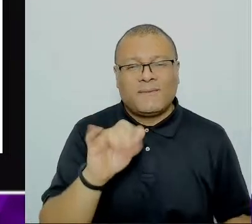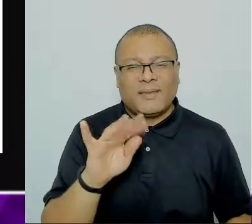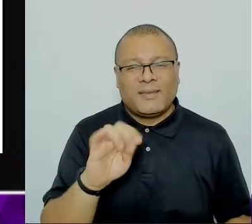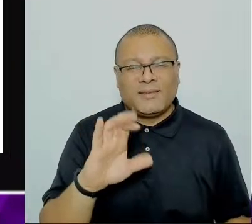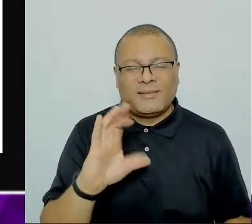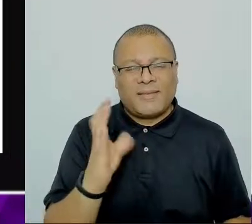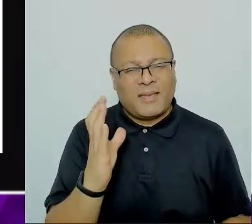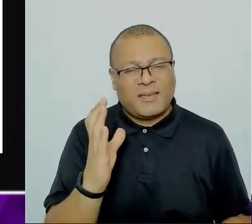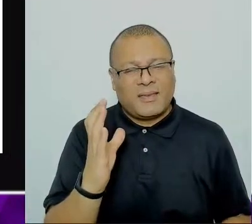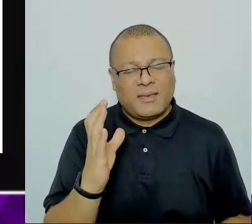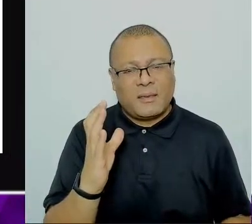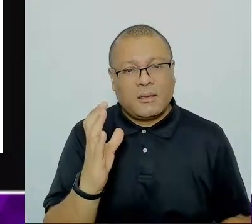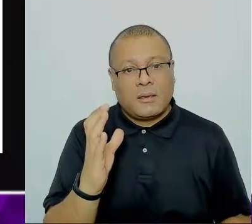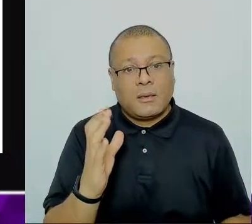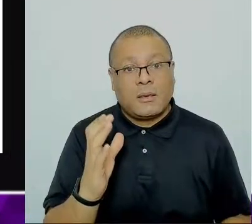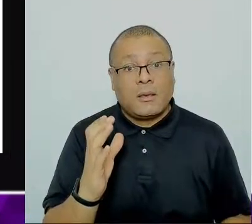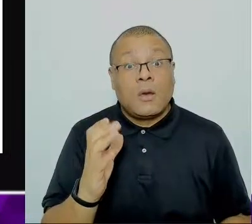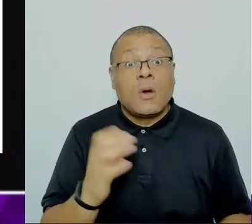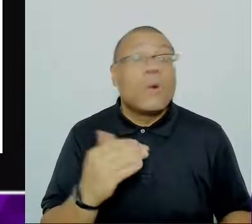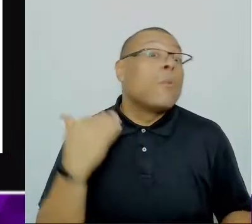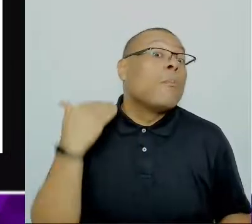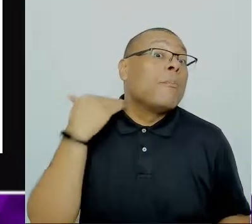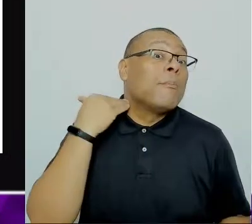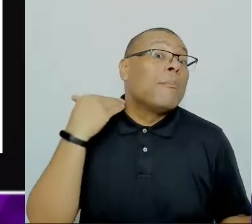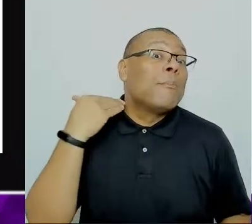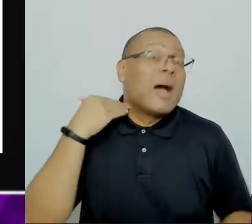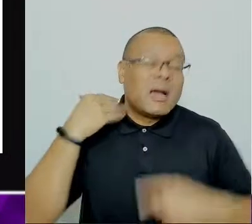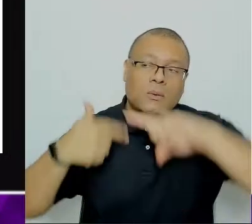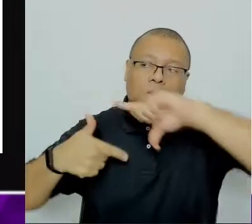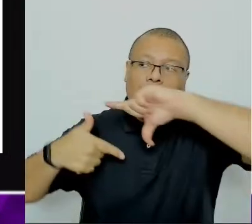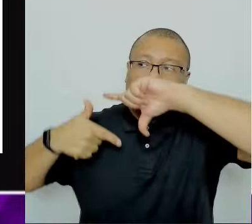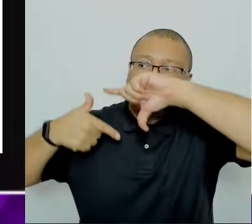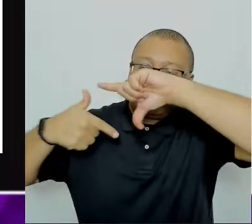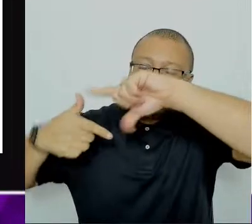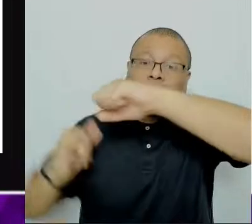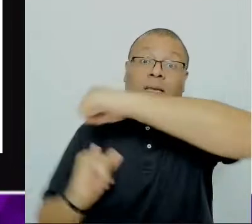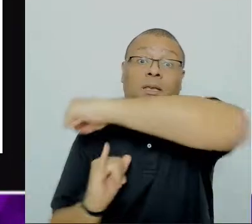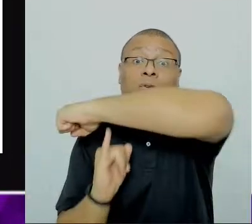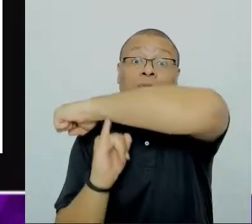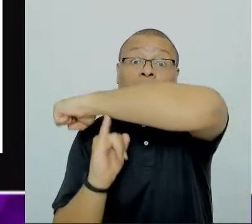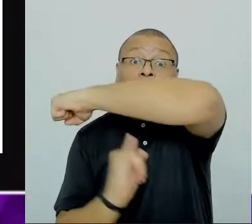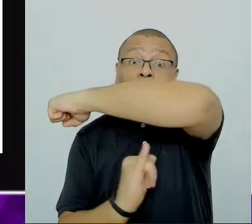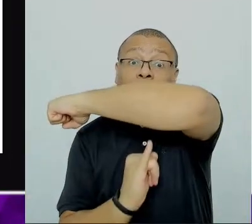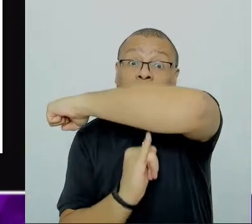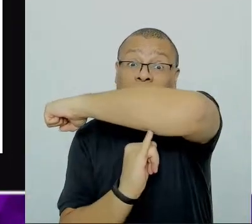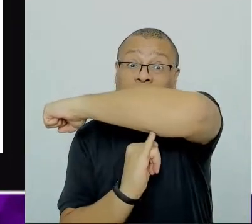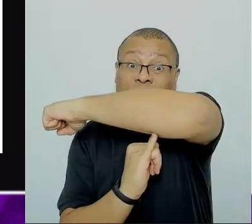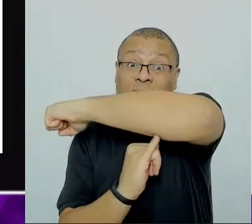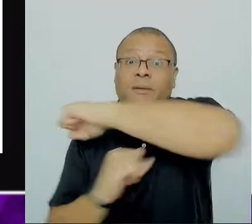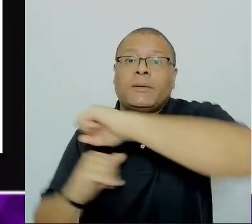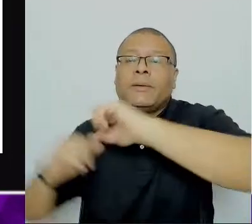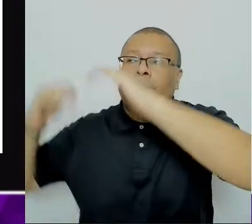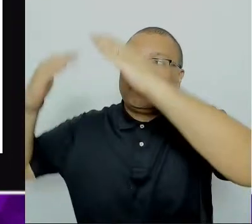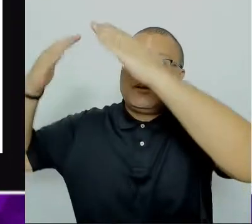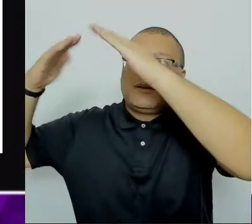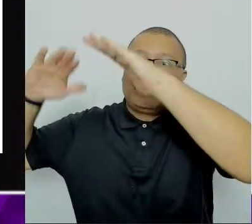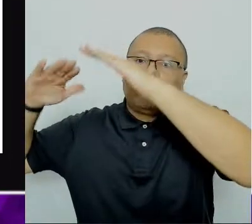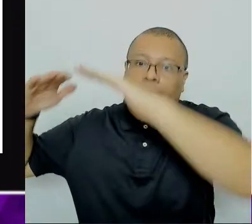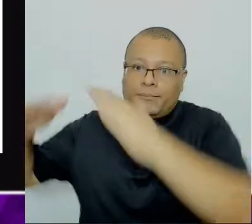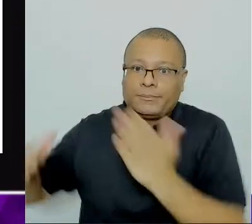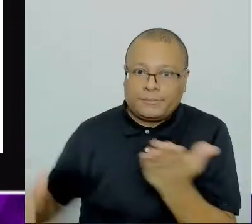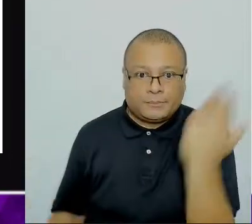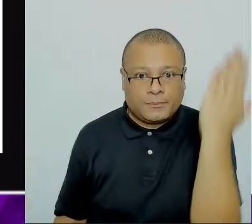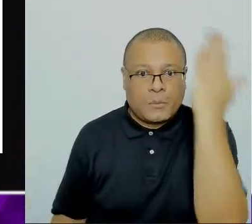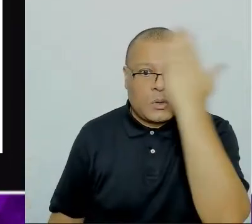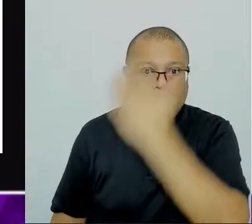que os bancos tradicionais ou instituições financeiras estão perdendo relevância. E aqui mostra exatamente isso,